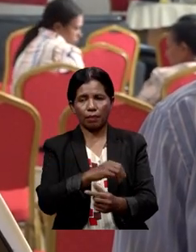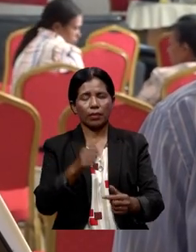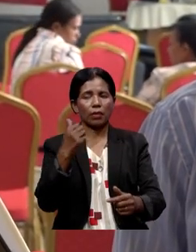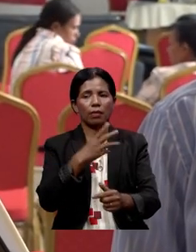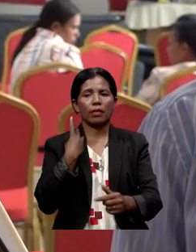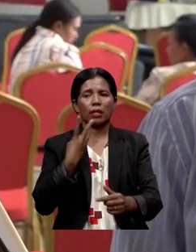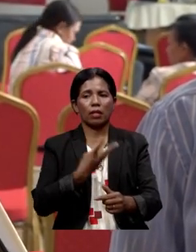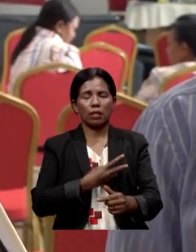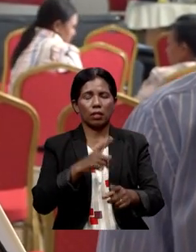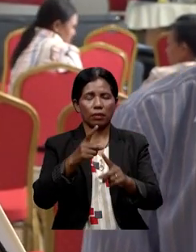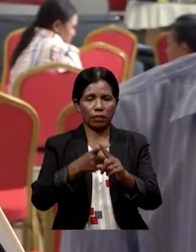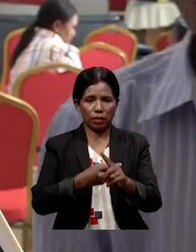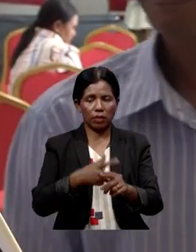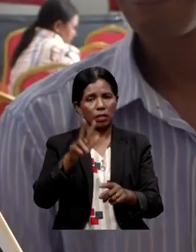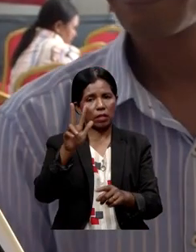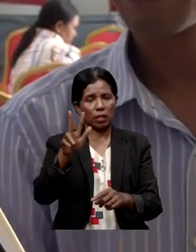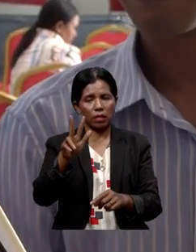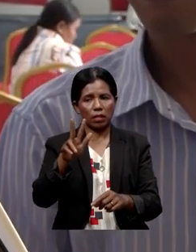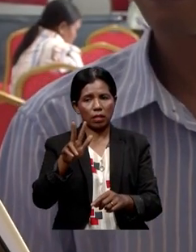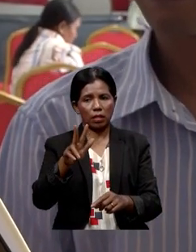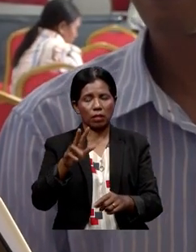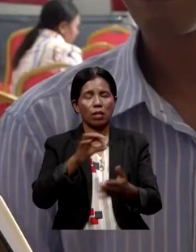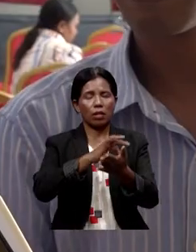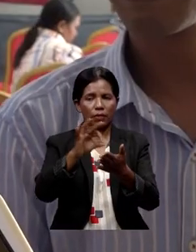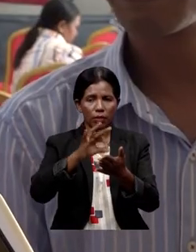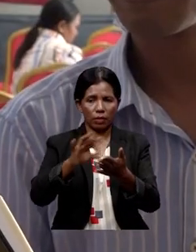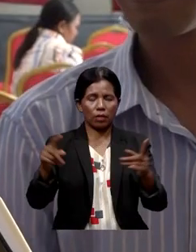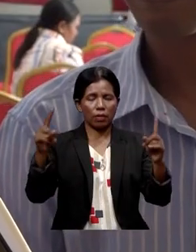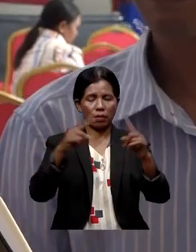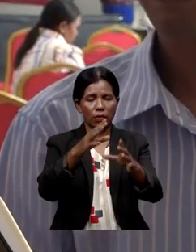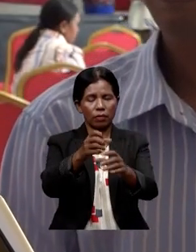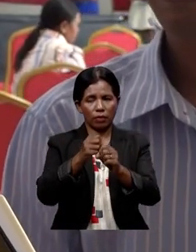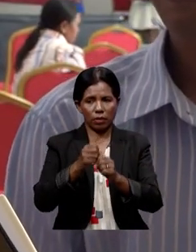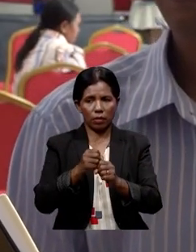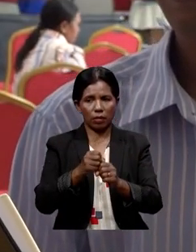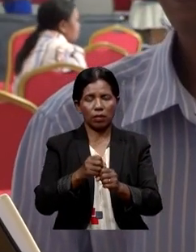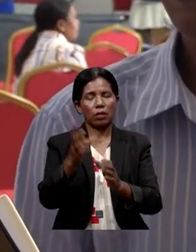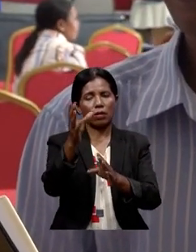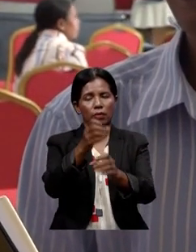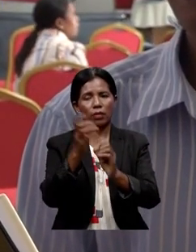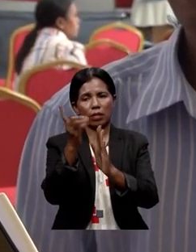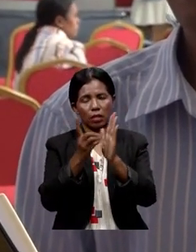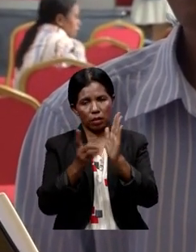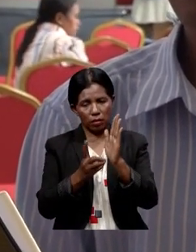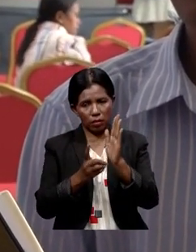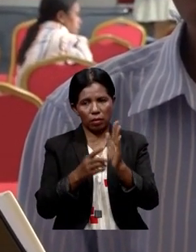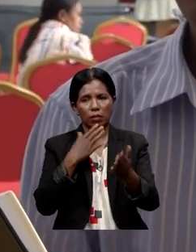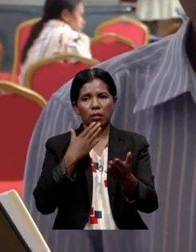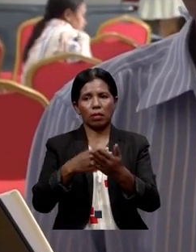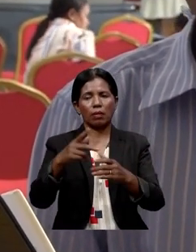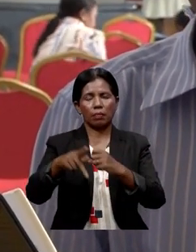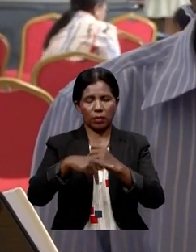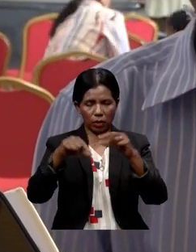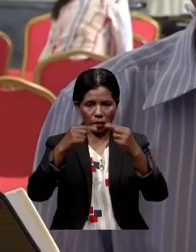Já tivemos três oficinas de formação, de recolha de focos de dados qualitativos a partir de focos